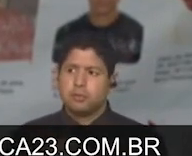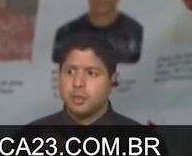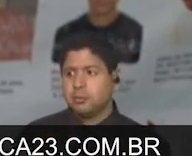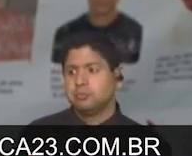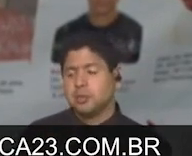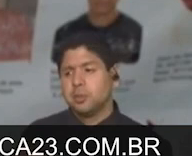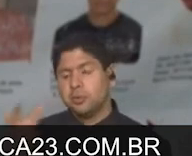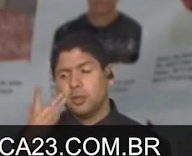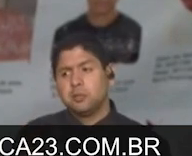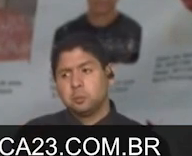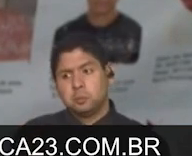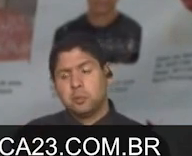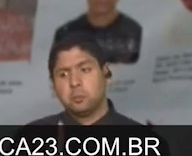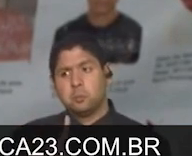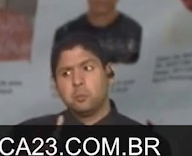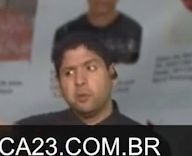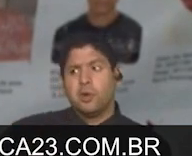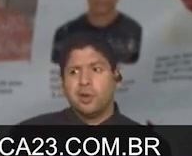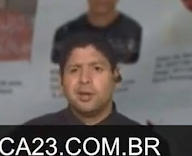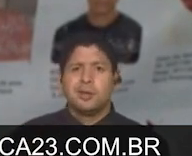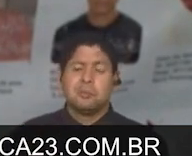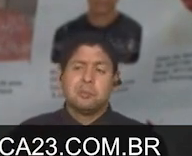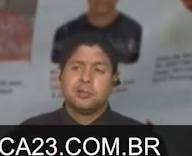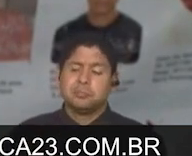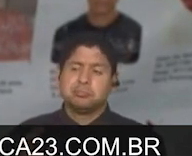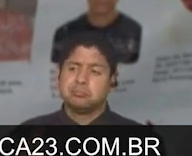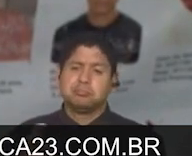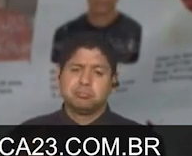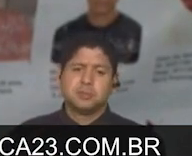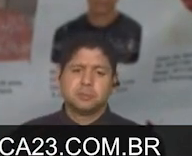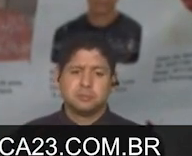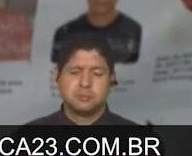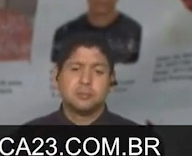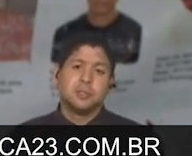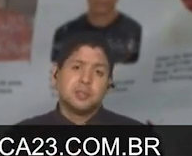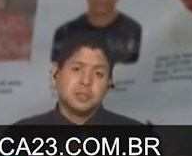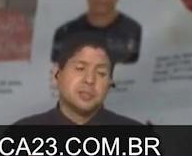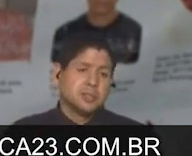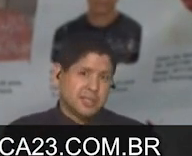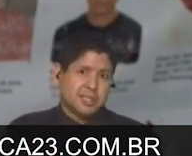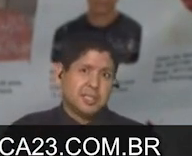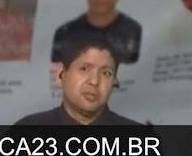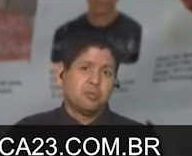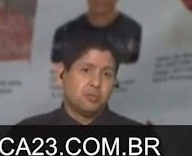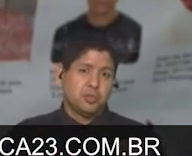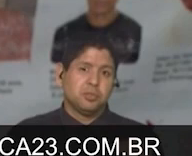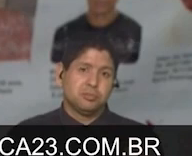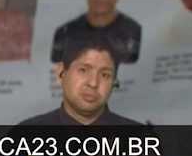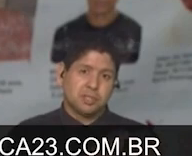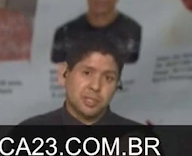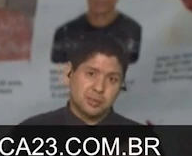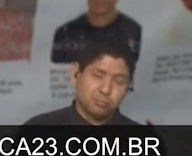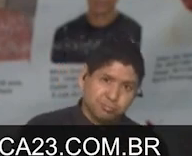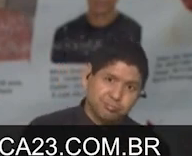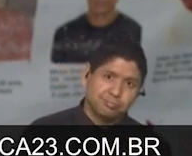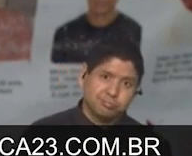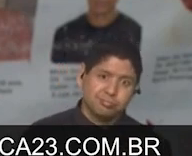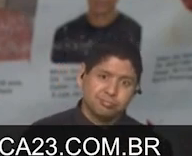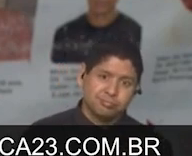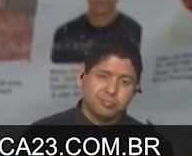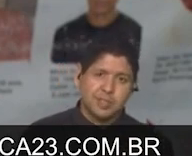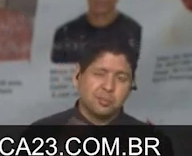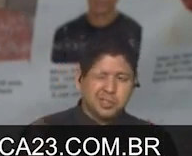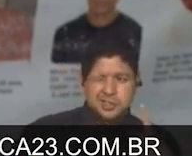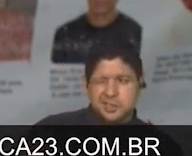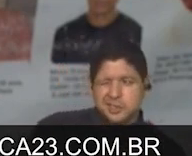dizem que foi embora de livre e espontânea vontade. Se a criança fugiu de casa, né, por maus